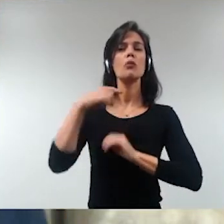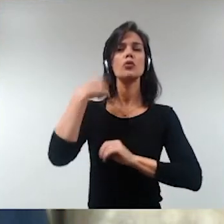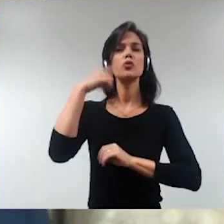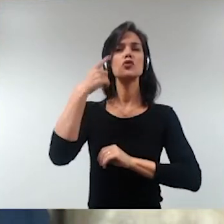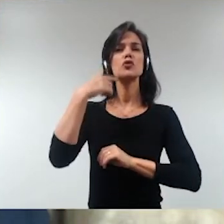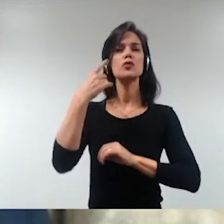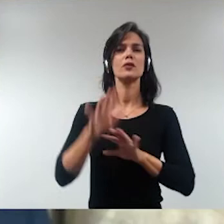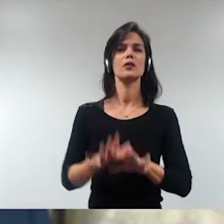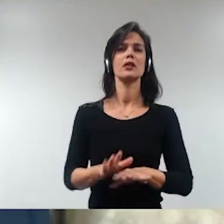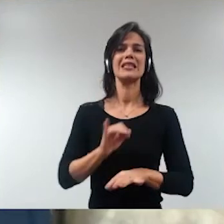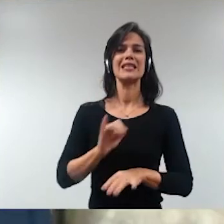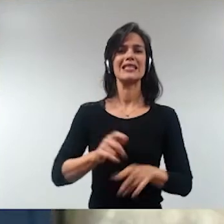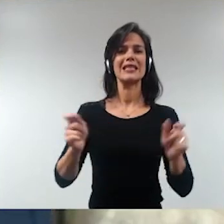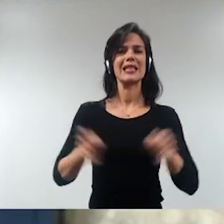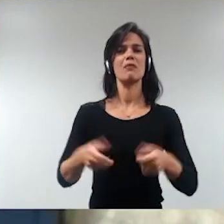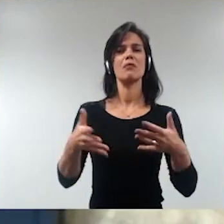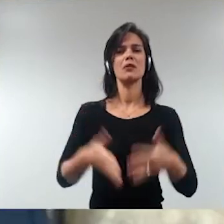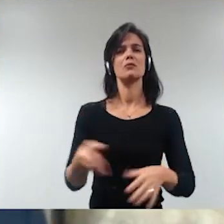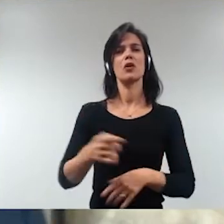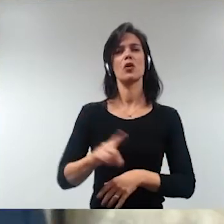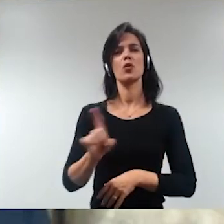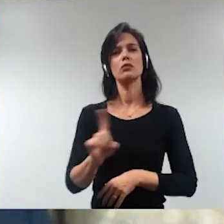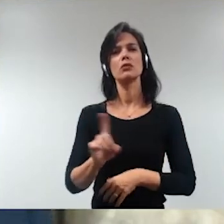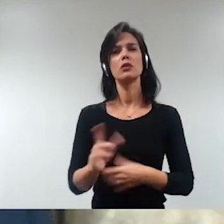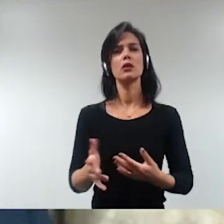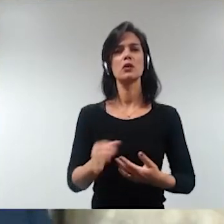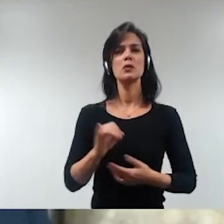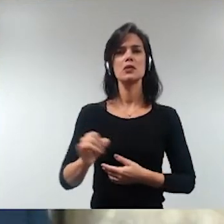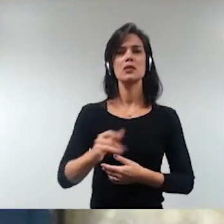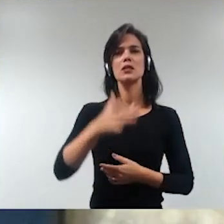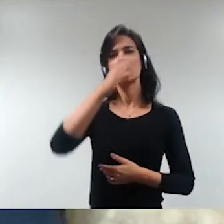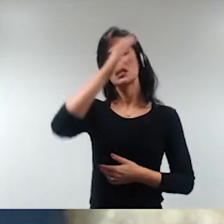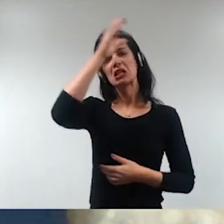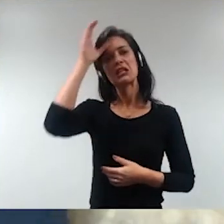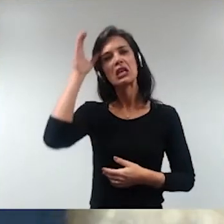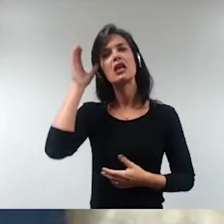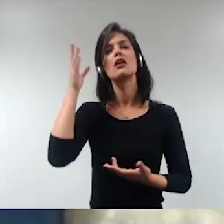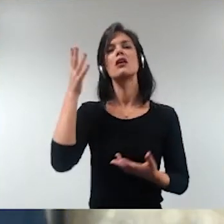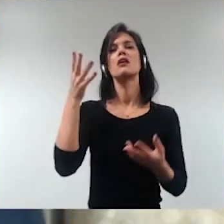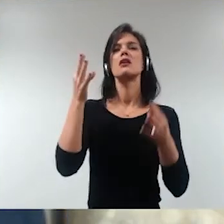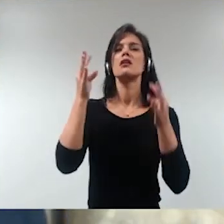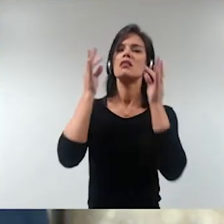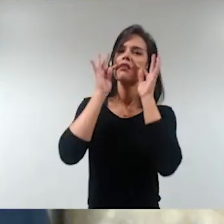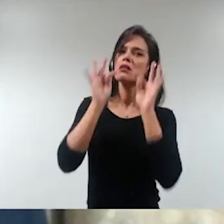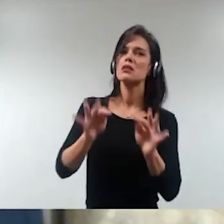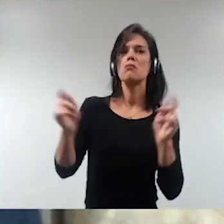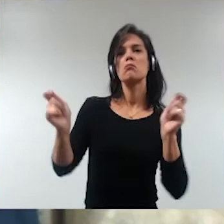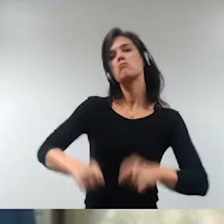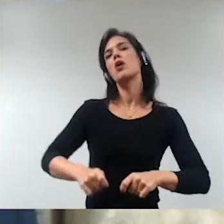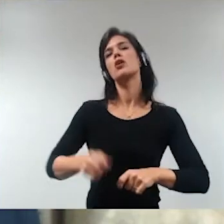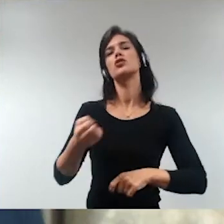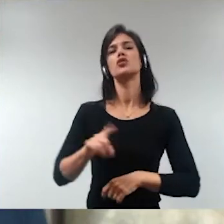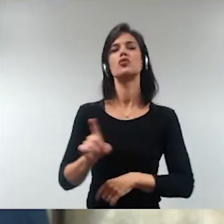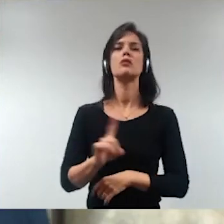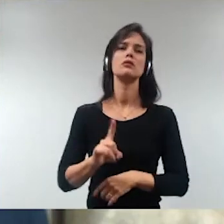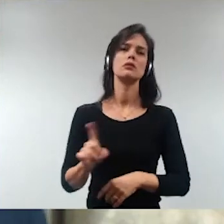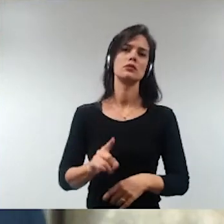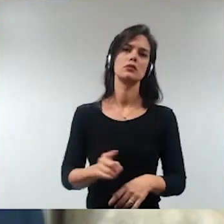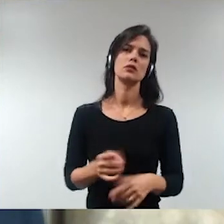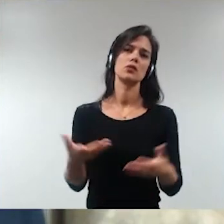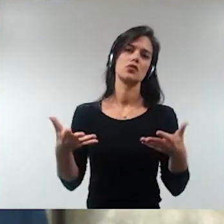tem condições ou não de participar, assim como se seus clientes, testemunhas, possuem as condições